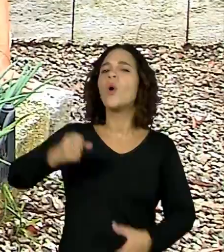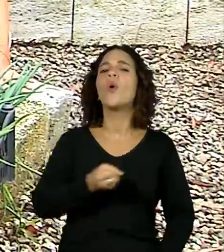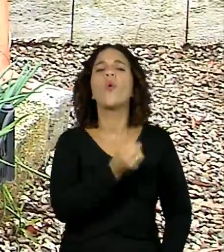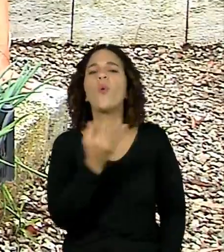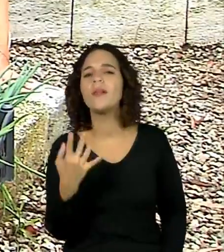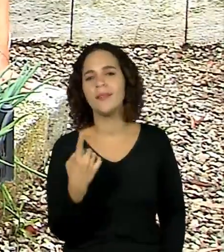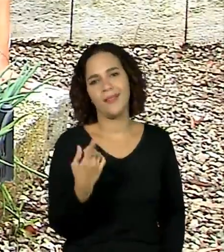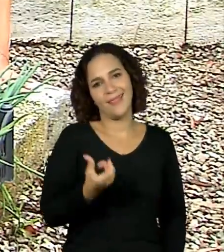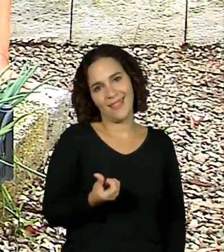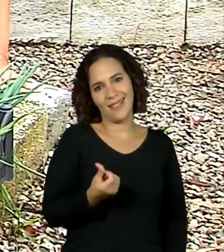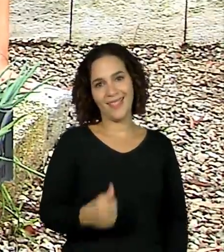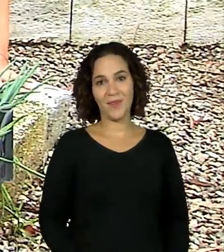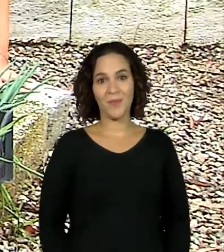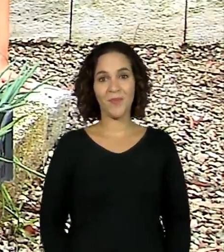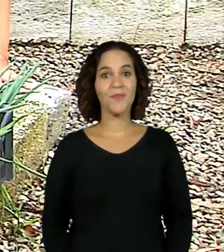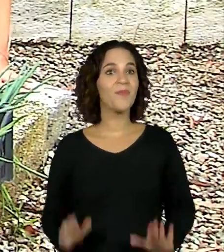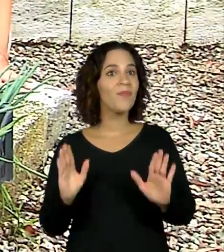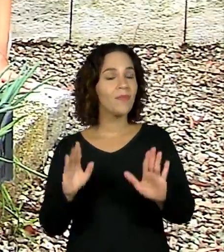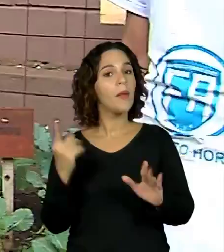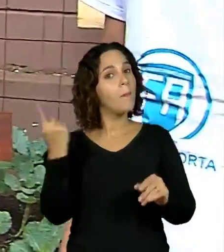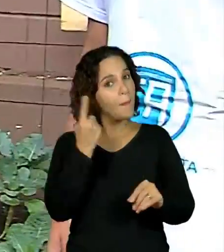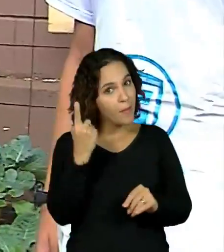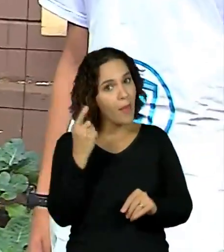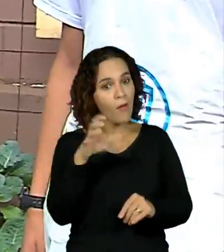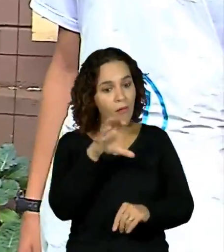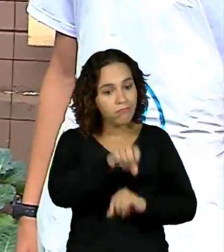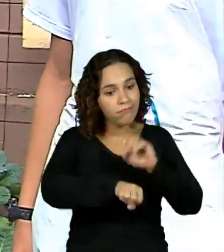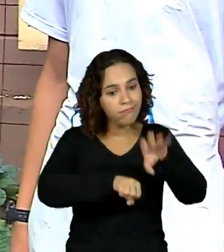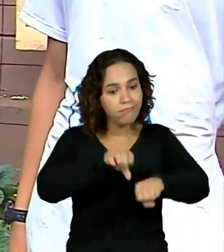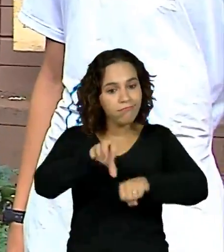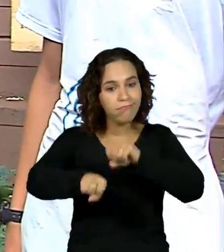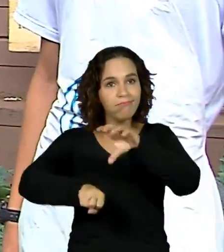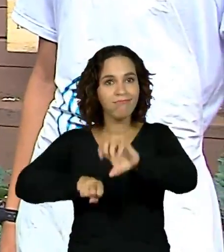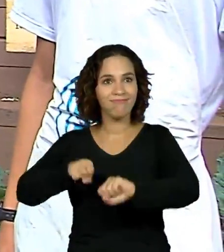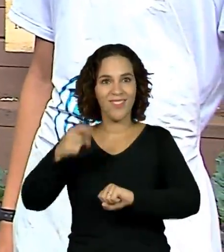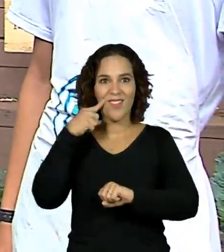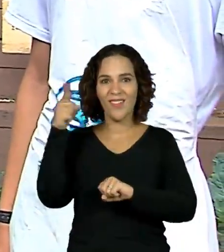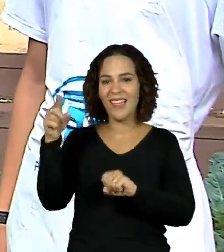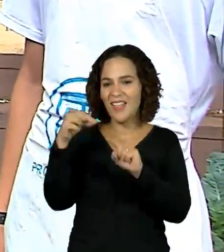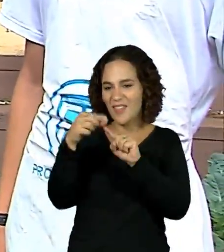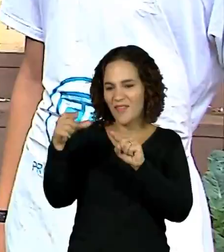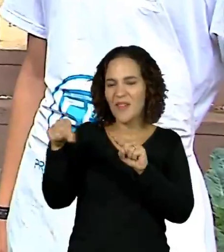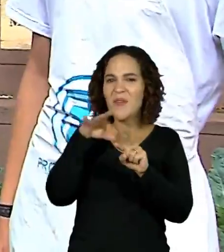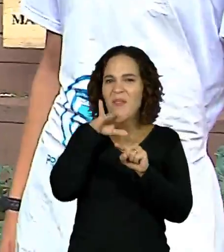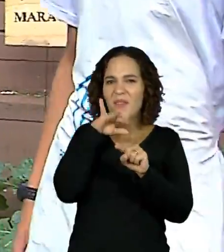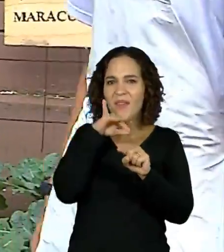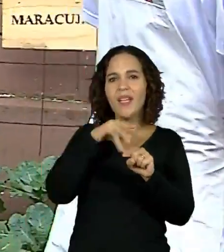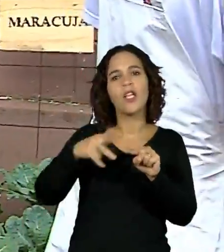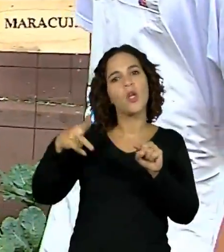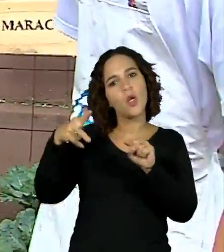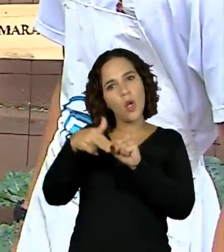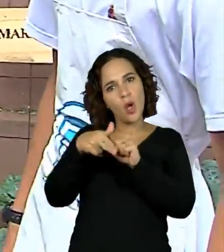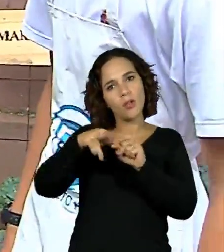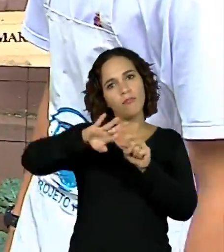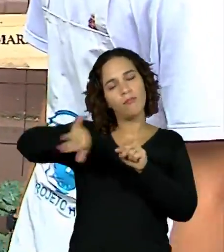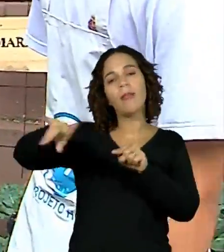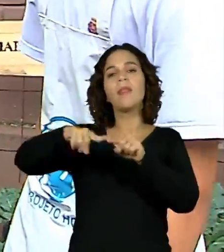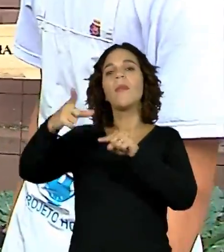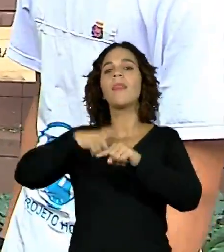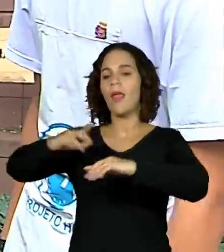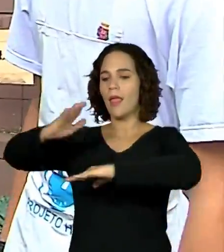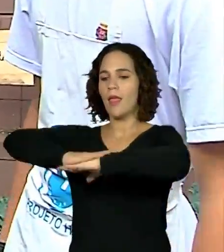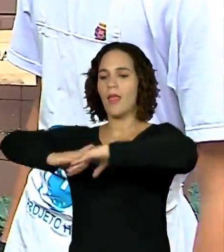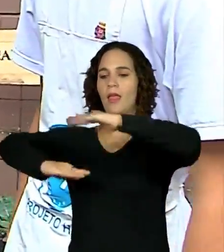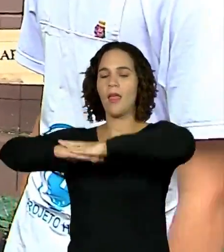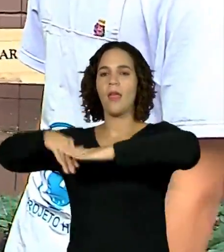A primeira parte é a colheita. Lembrando que essas folhinhas que estão estragadas a gente vai tirar, o Inácio recolhe composteira, que ninguém vai jogar